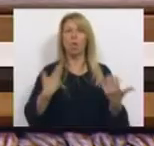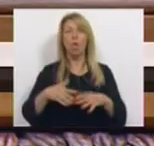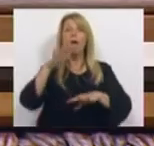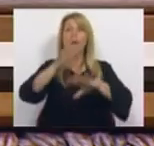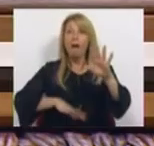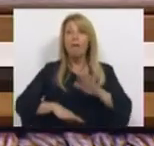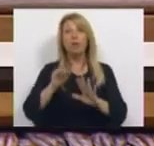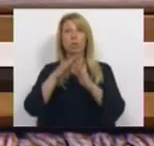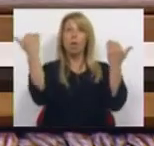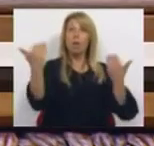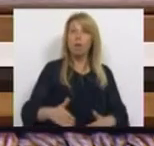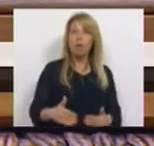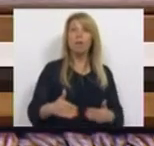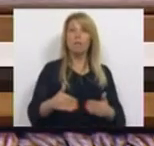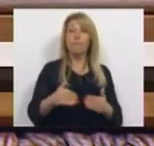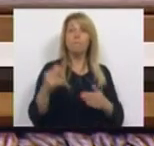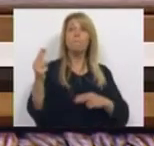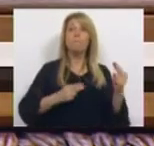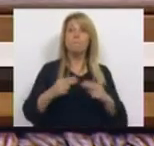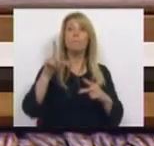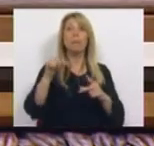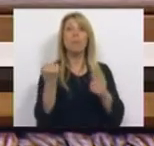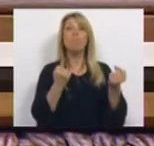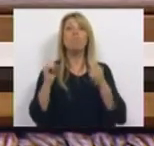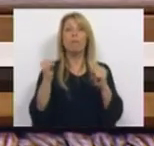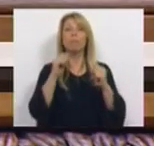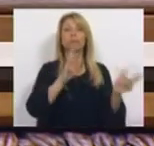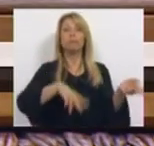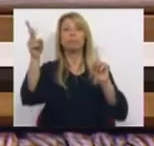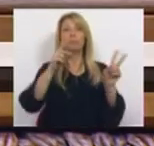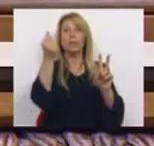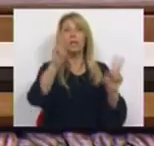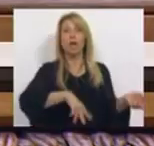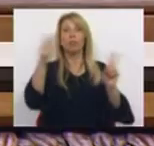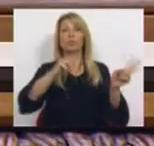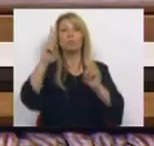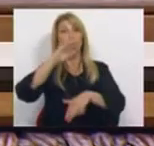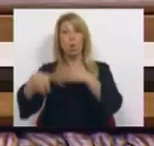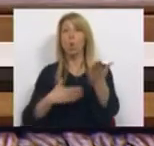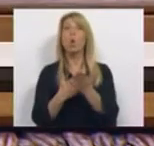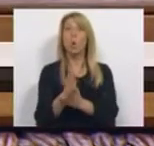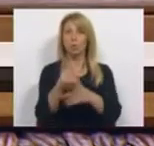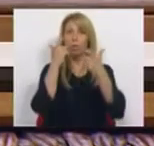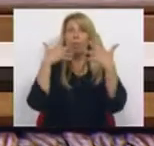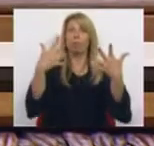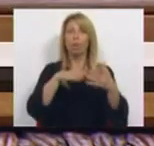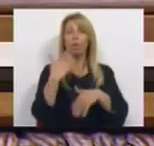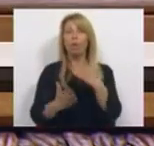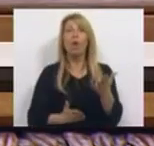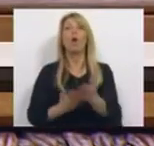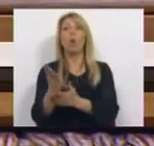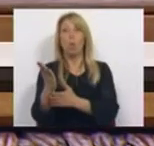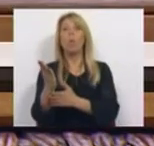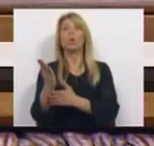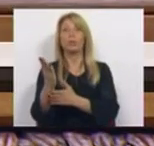limitação por via fiscal, mas não só, de movimento de transferências de capitais que continuam ostensivamente a escapar